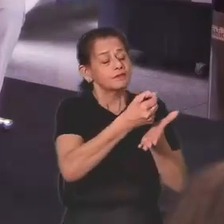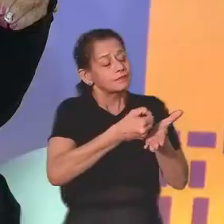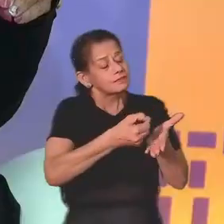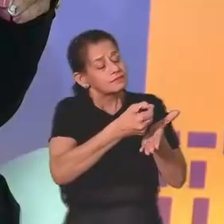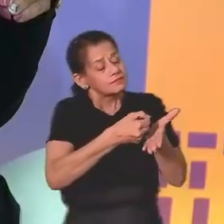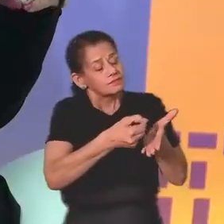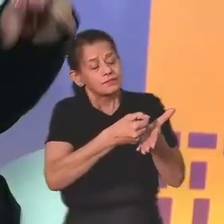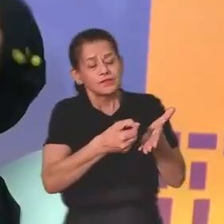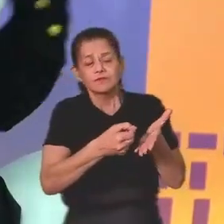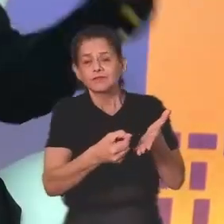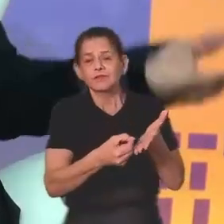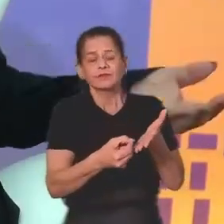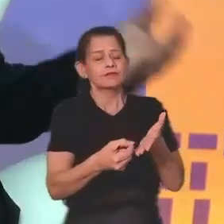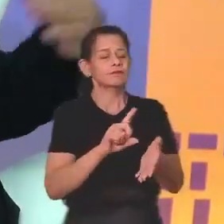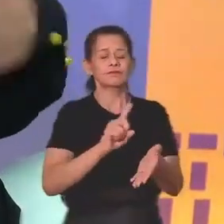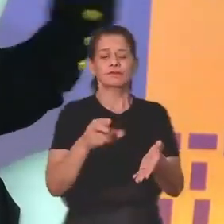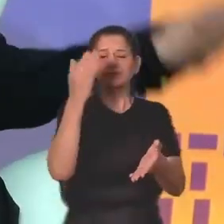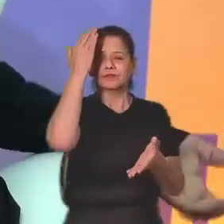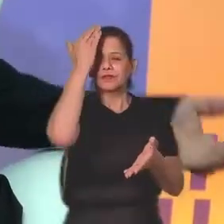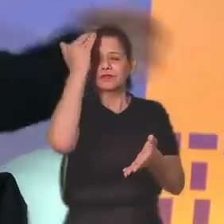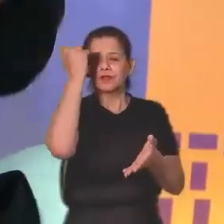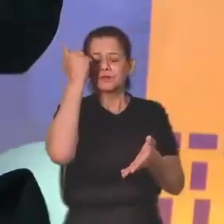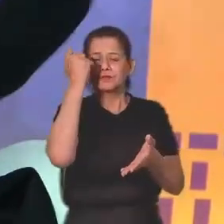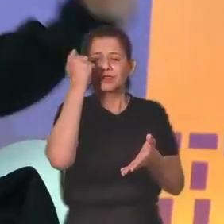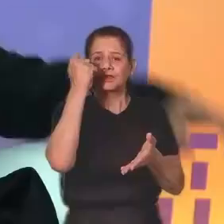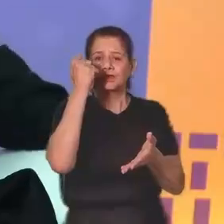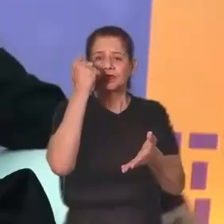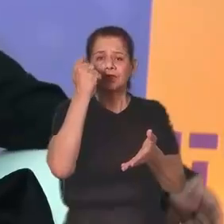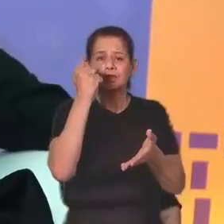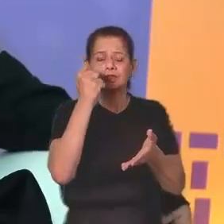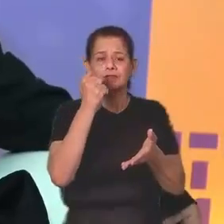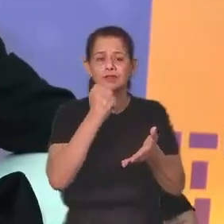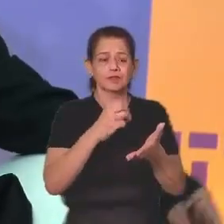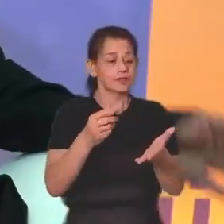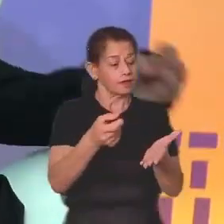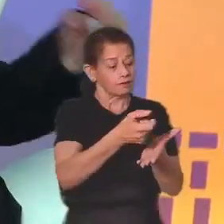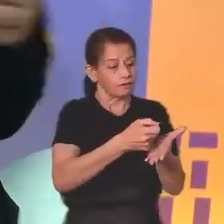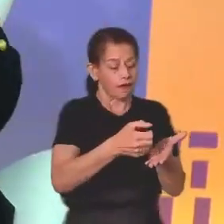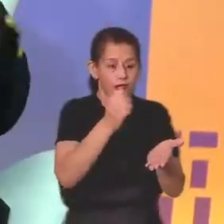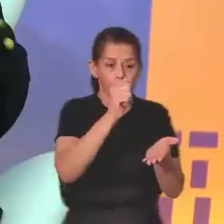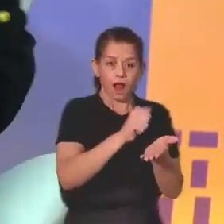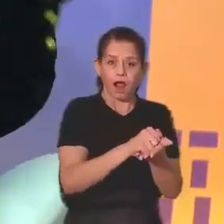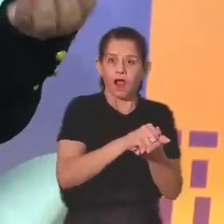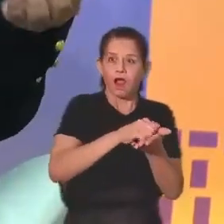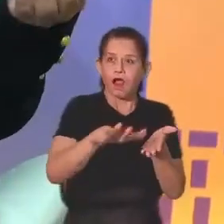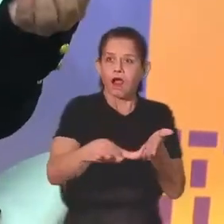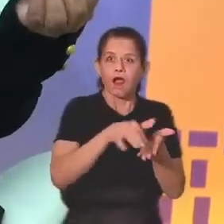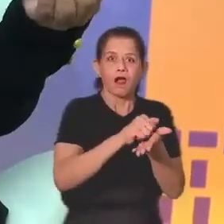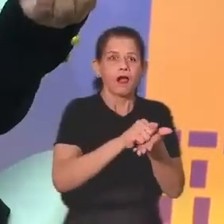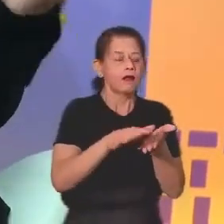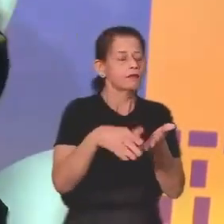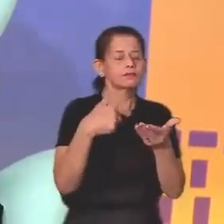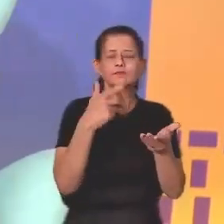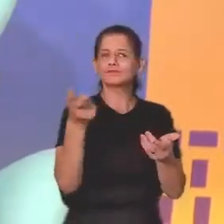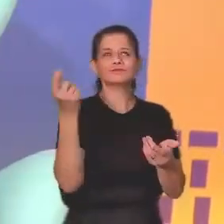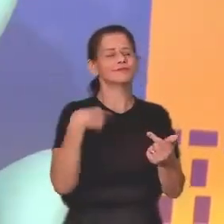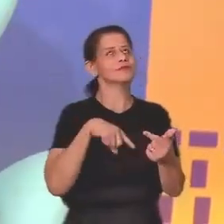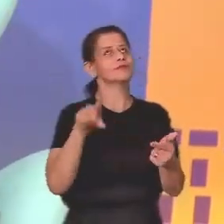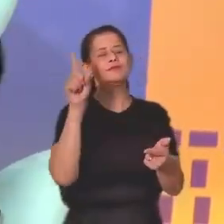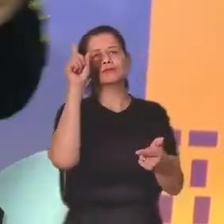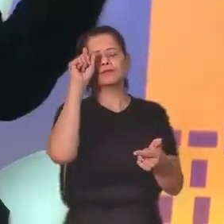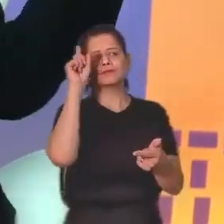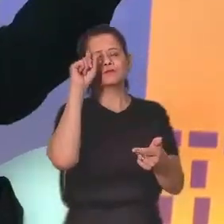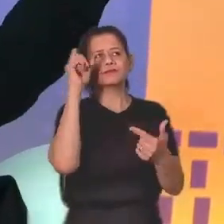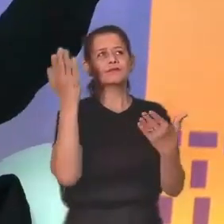escrevia, mas eu não sabia que eu ia publicar, eu só escrevia. Então, eu não tentei, né,